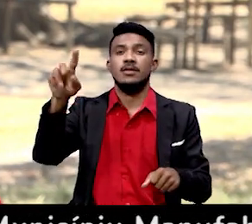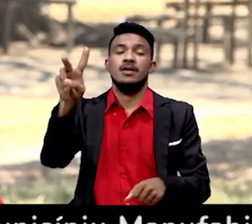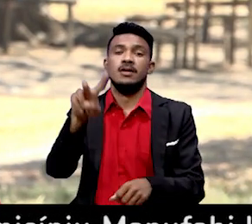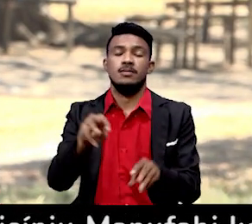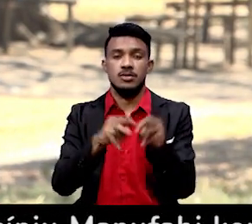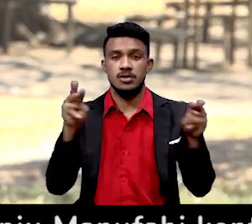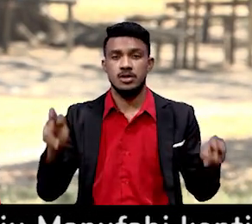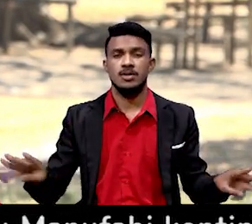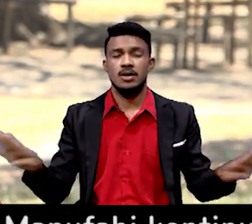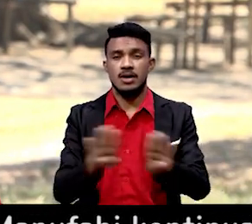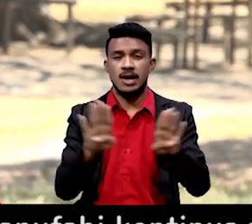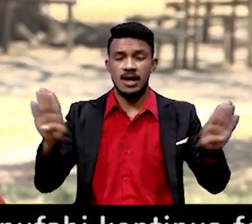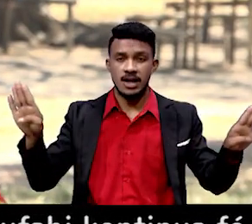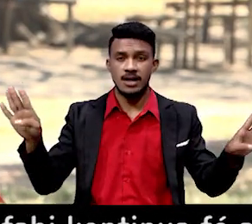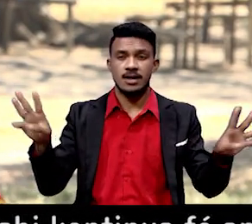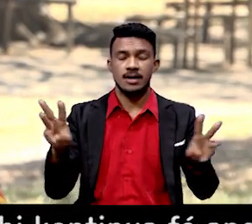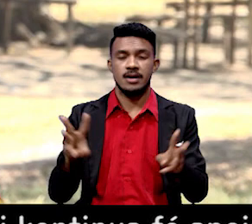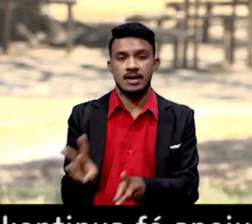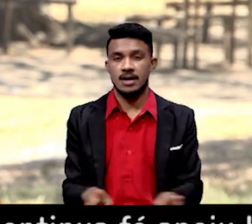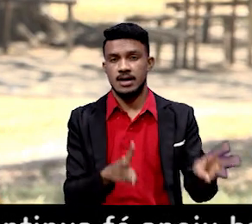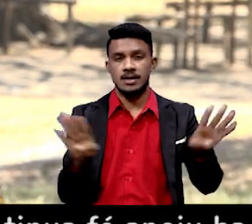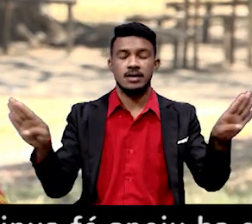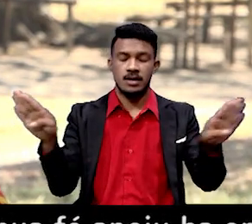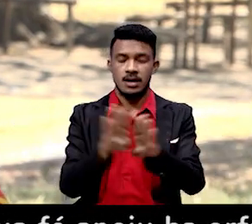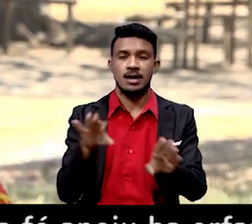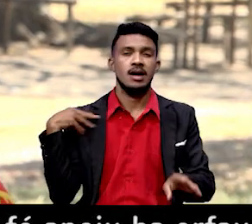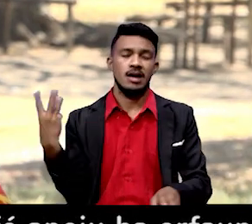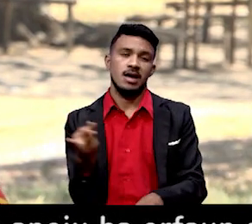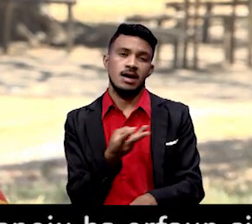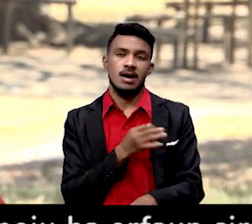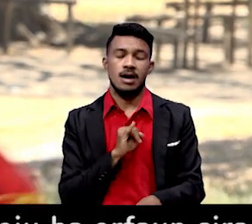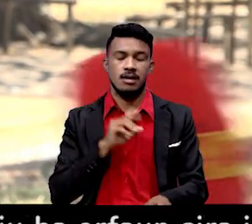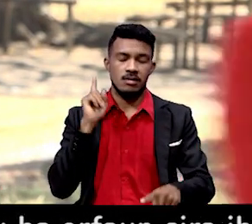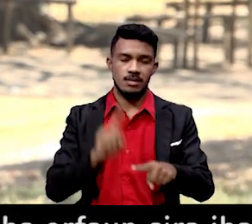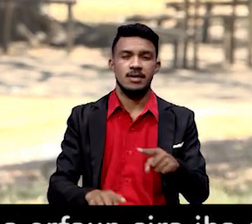se taka helan sane ne, hane san ditu sira vacina ba suap tang hau. Hau ba fal karantina ne hau lokui.